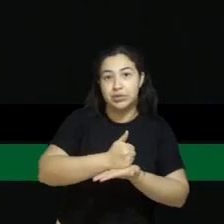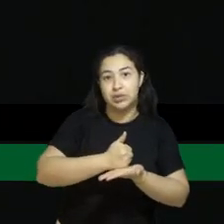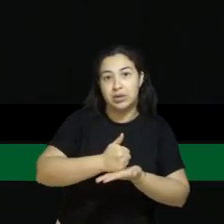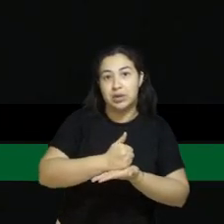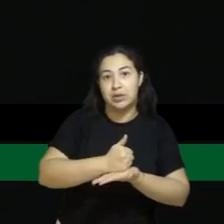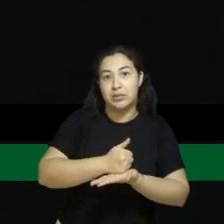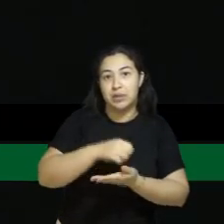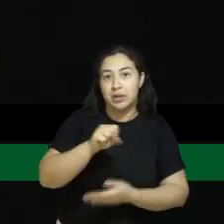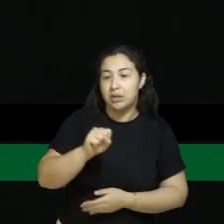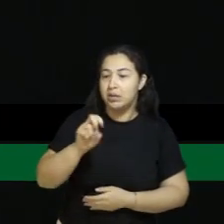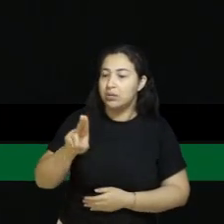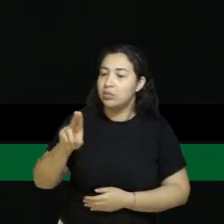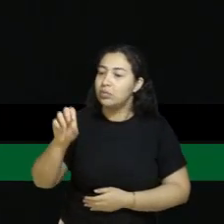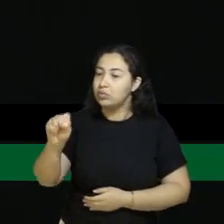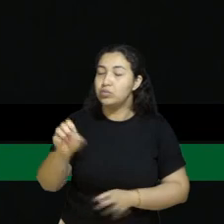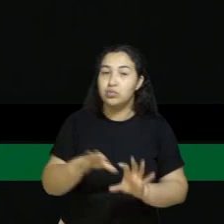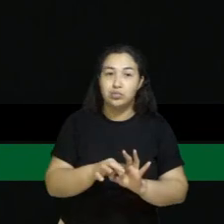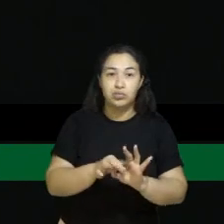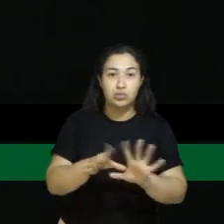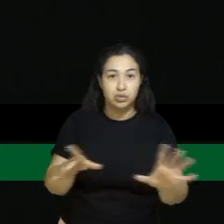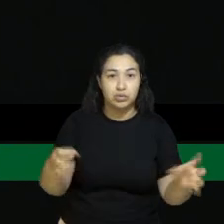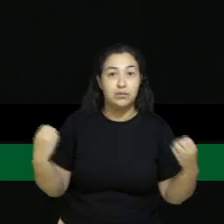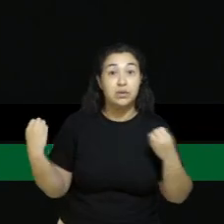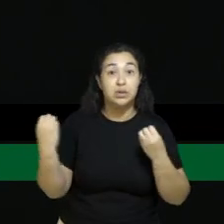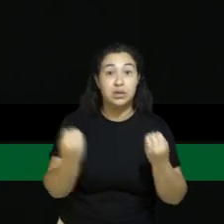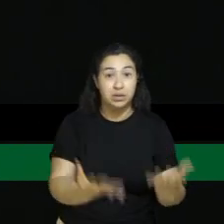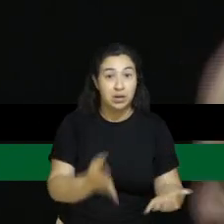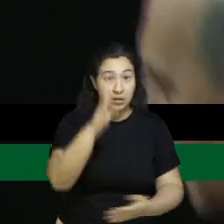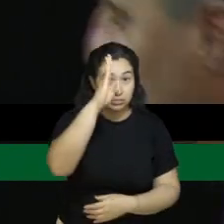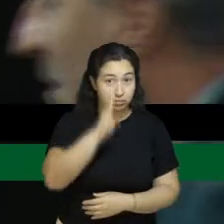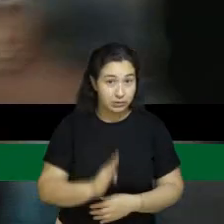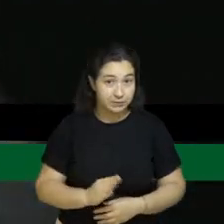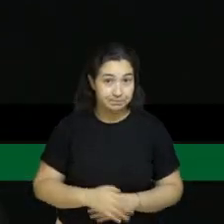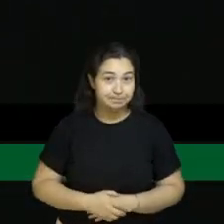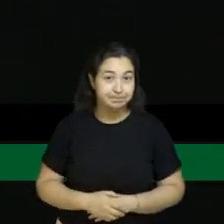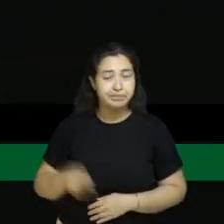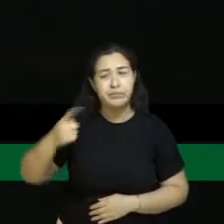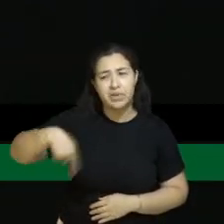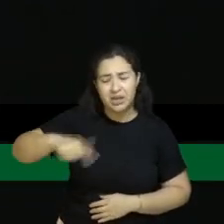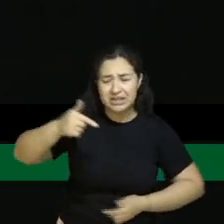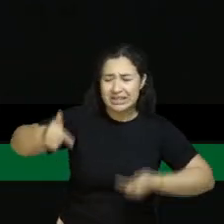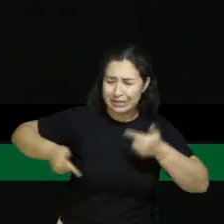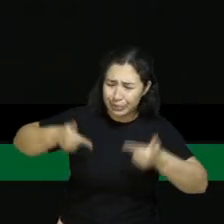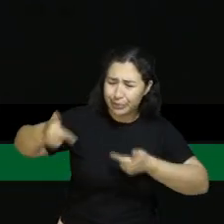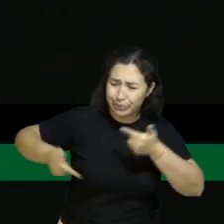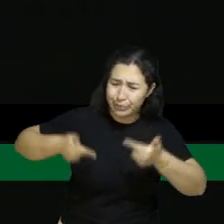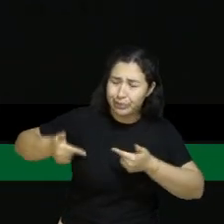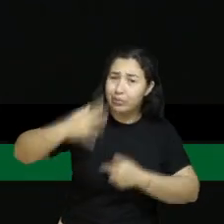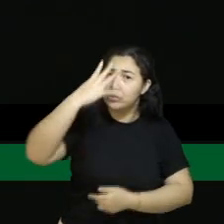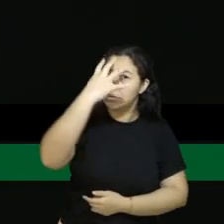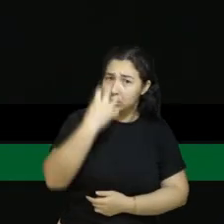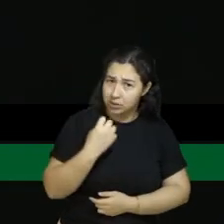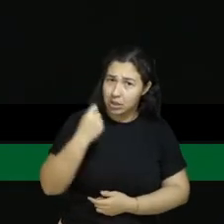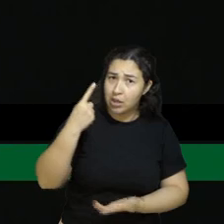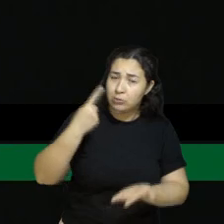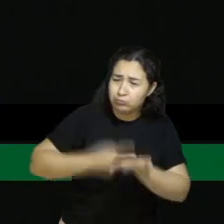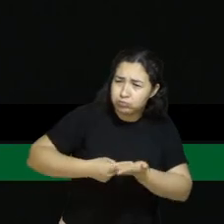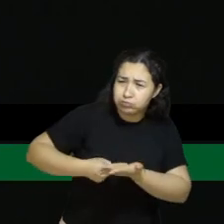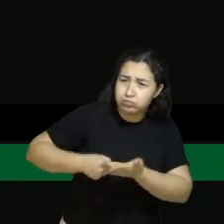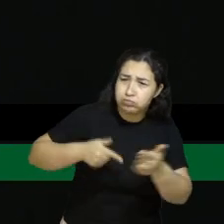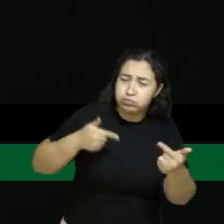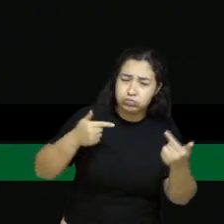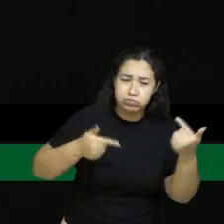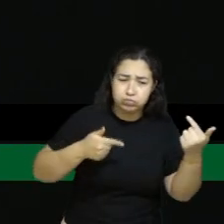serviço público. Um trabalho que foi construído a muitas mãos, com muita seriedade e com muito estudo. E